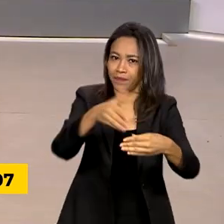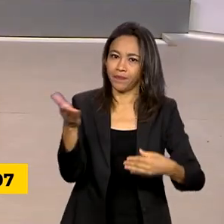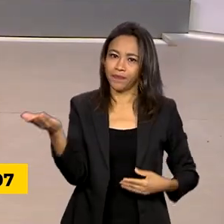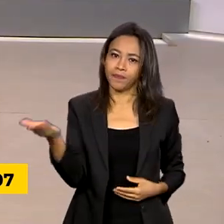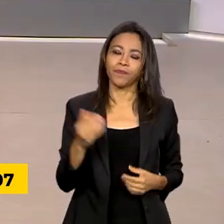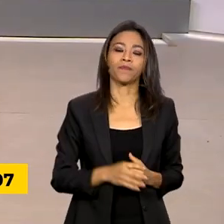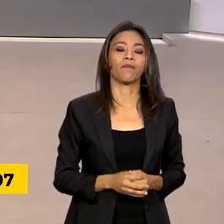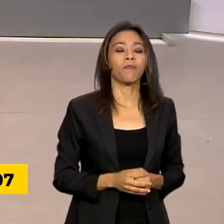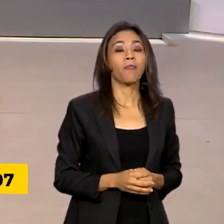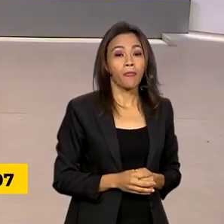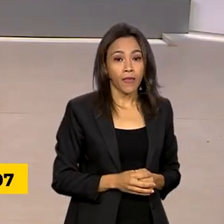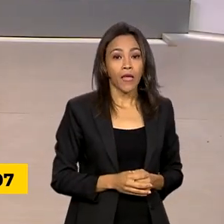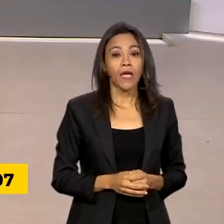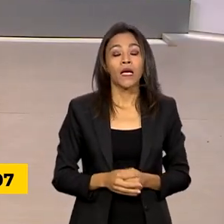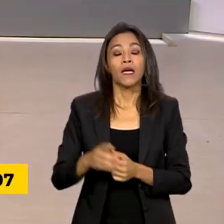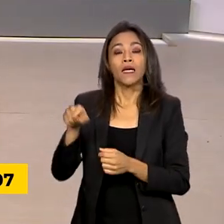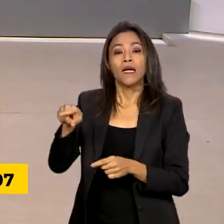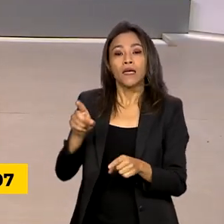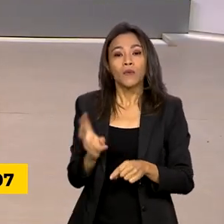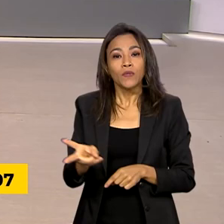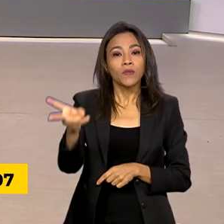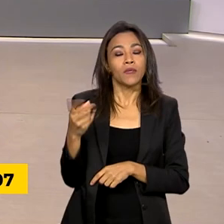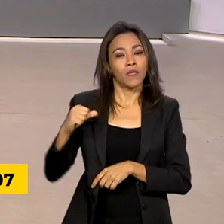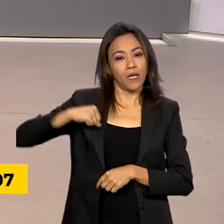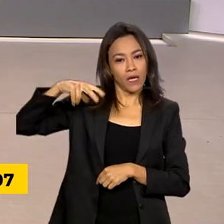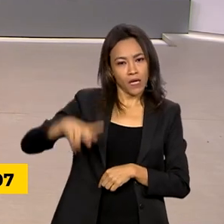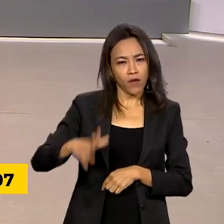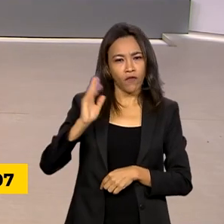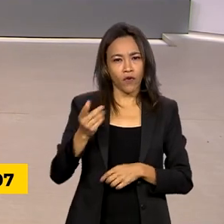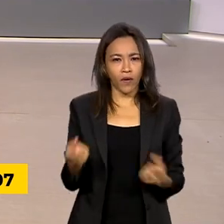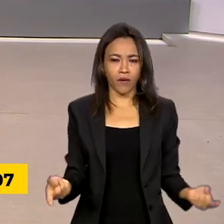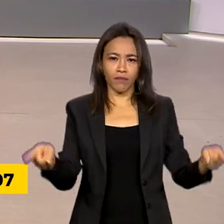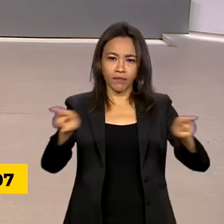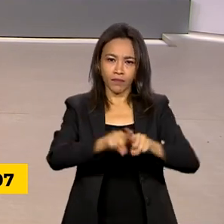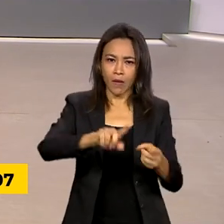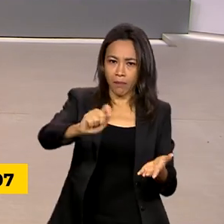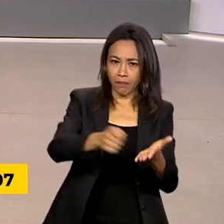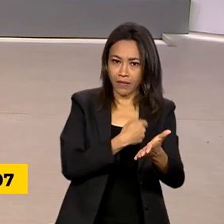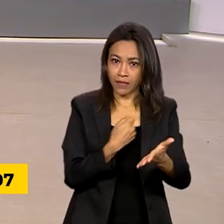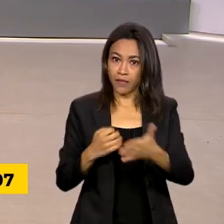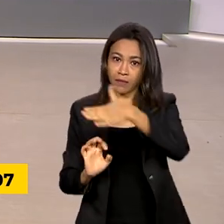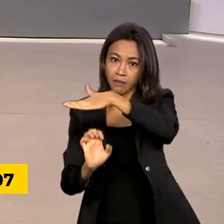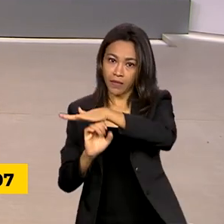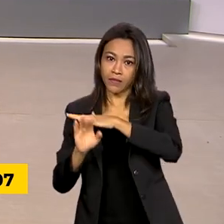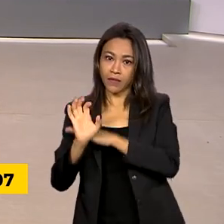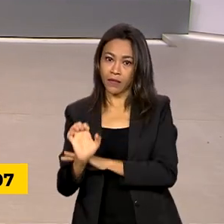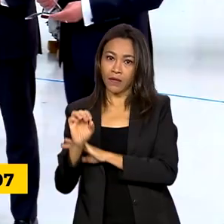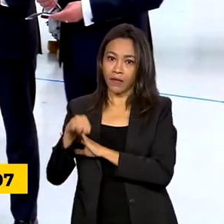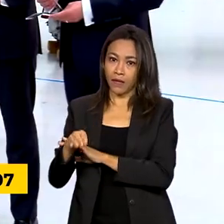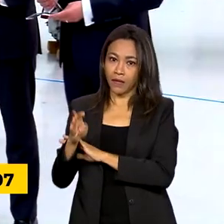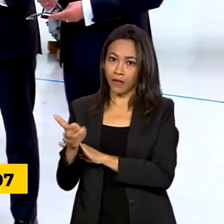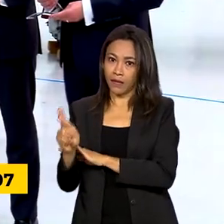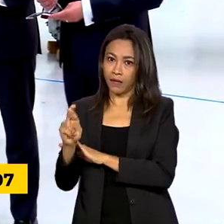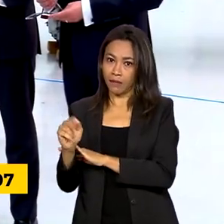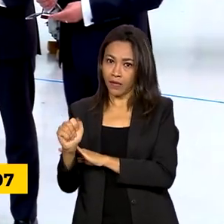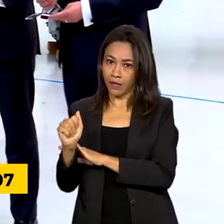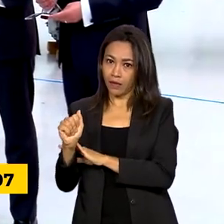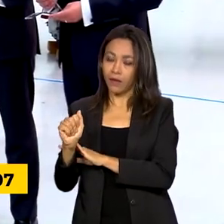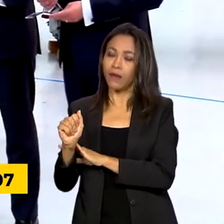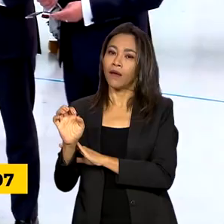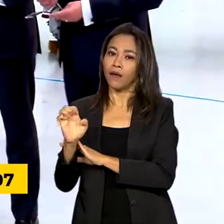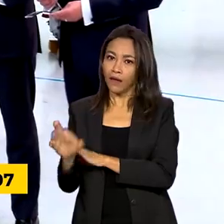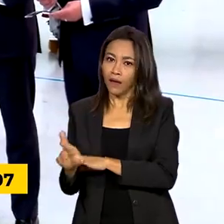Ainda em Lisboa, foi firmada uma parceria entre a Embraer e empresas aeroespaciais portuguesas. Com um